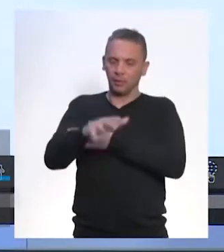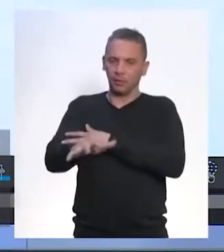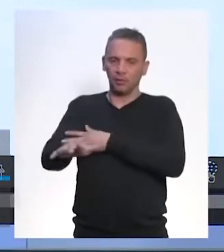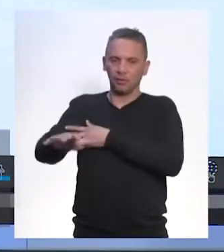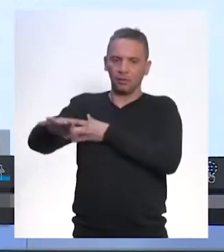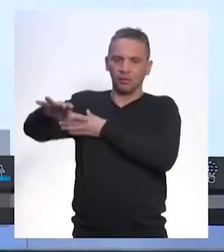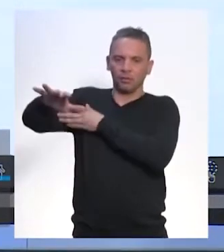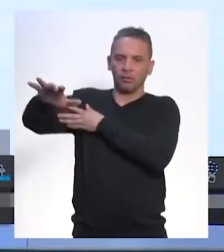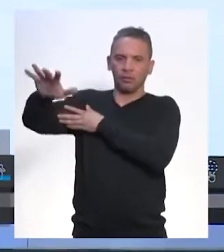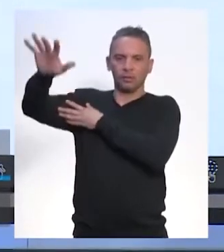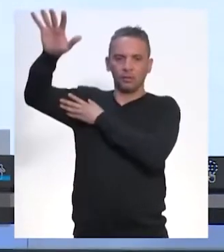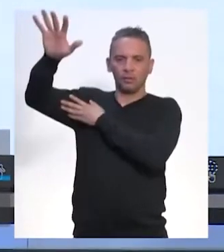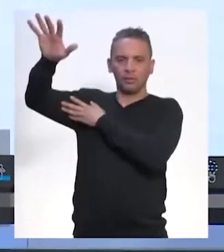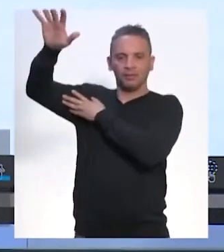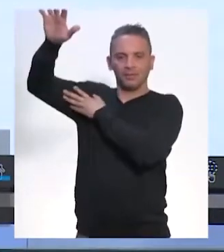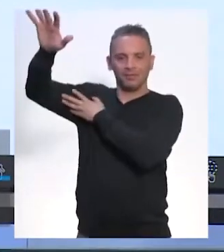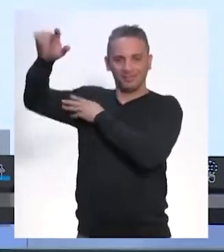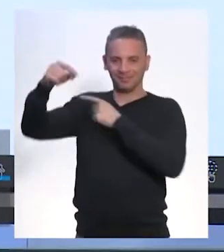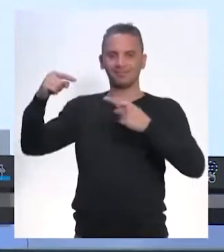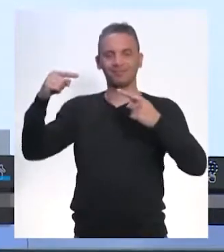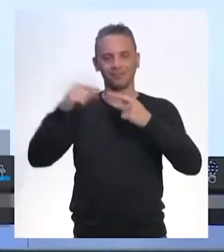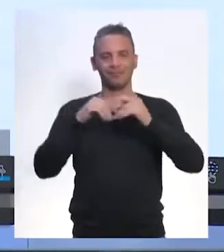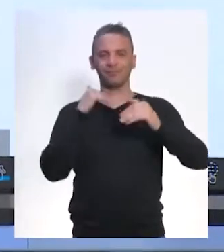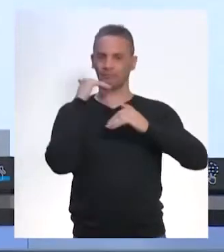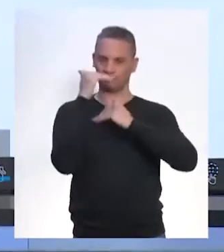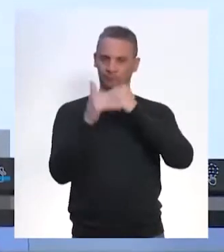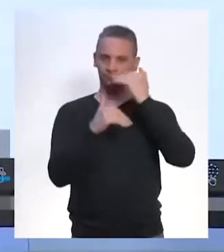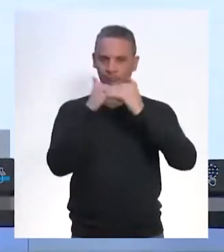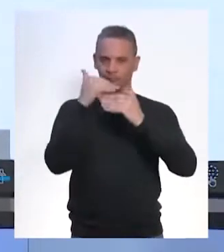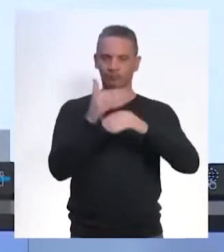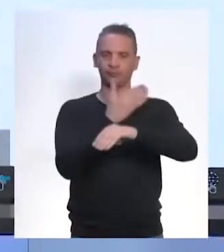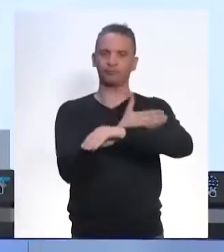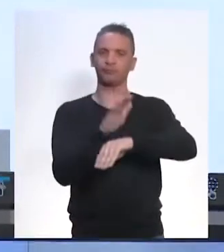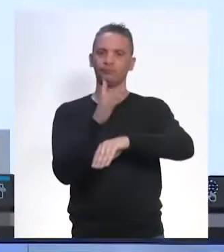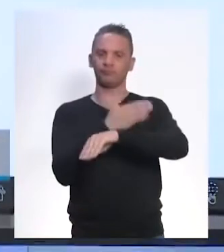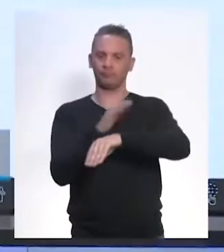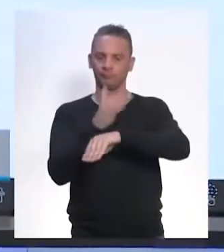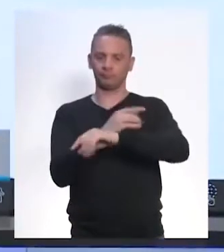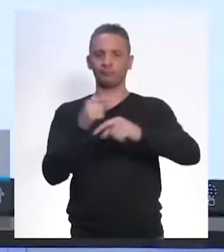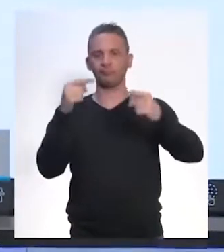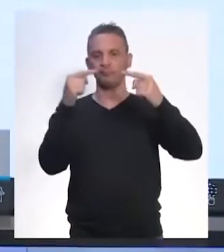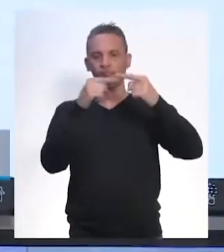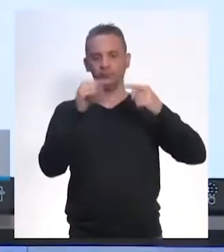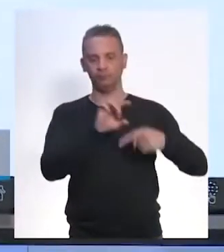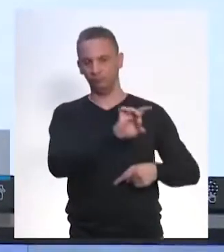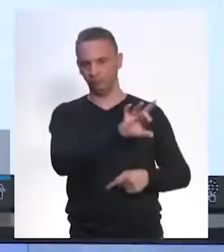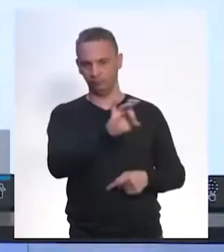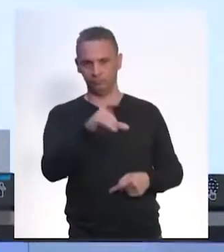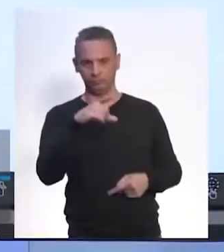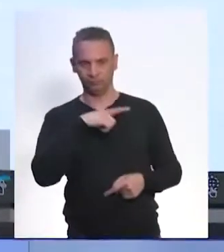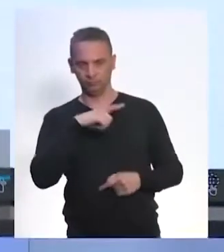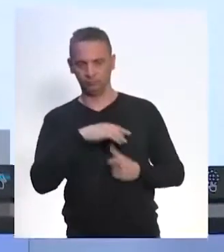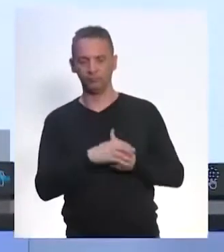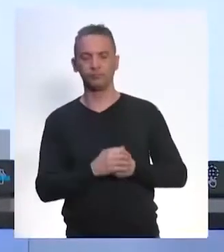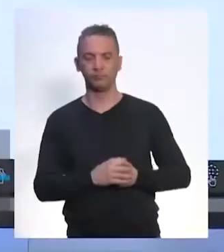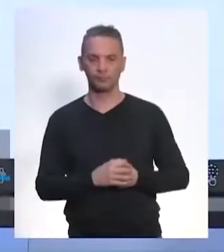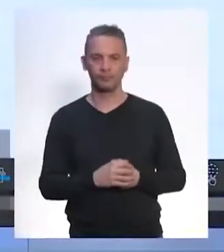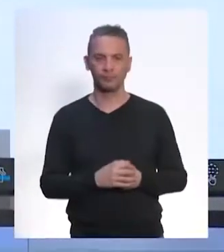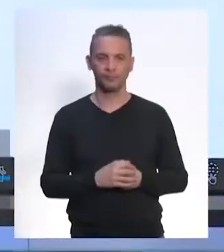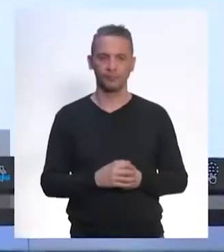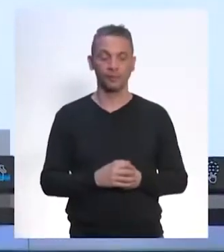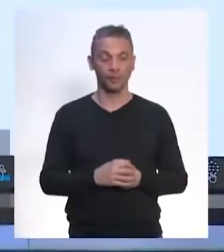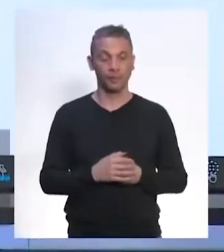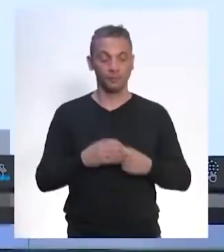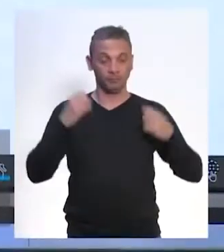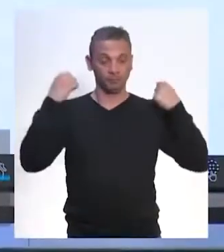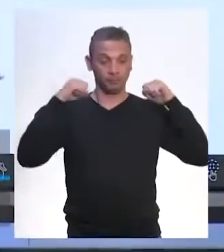até aqui. E assim vai, né? Isso criando assim um exemplo hipotético para vocês entenderem como que funciona essa questão do condicionamento físico.